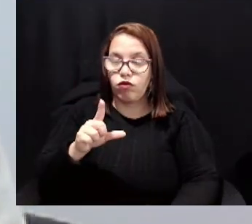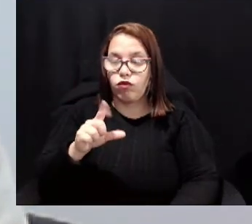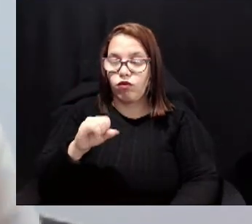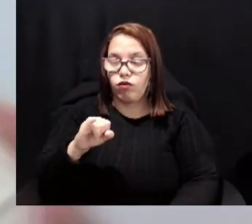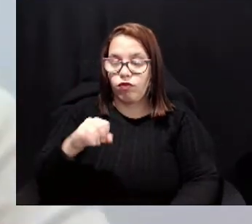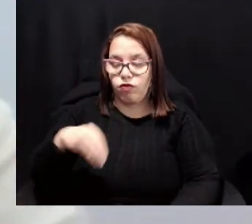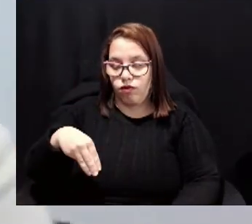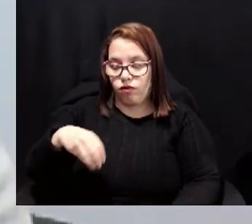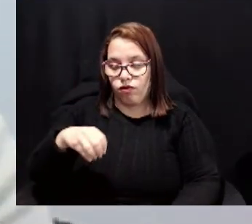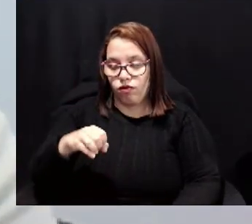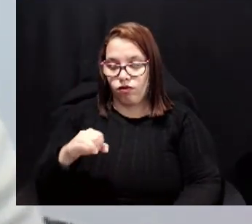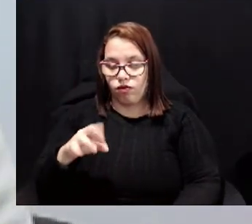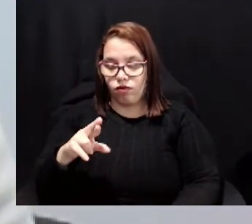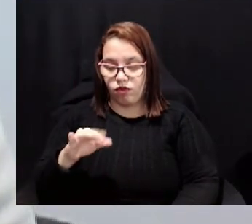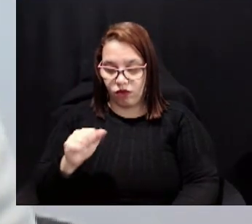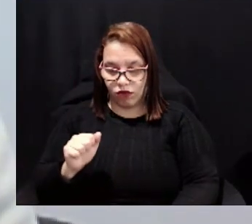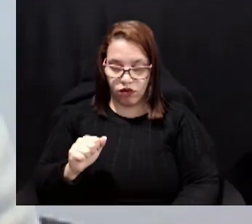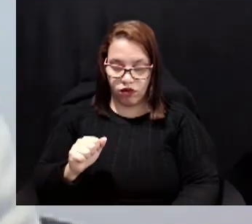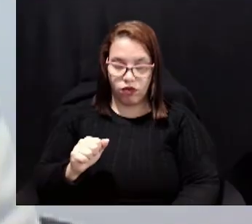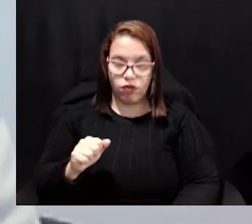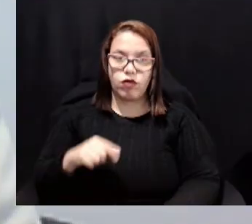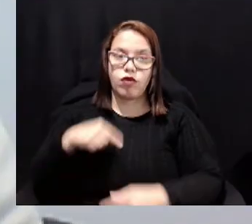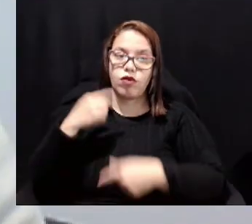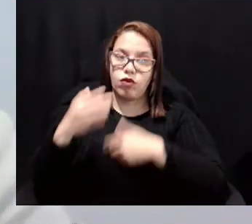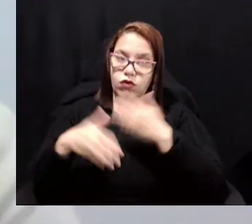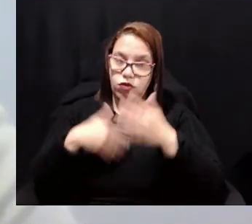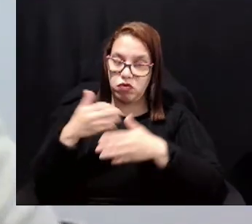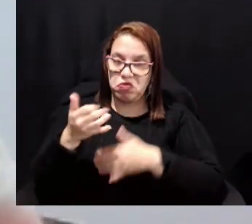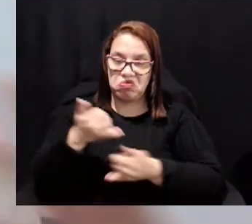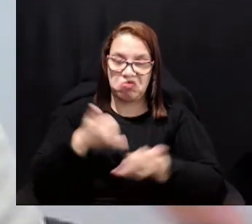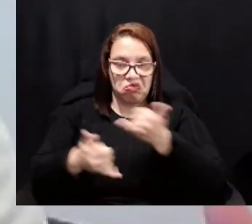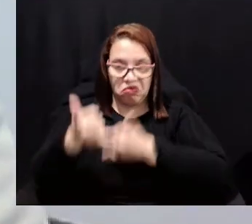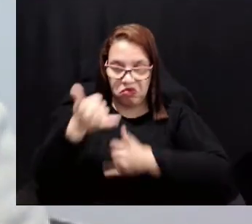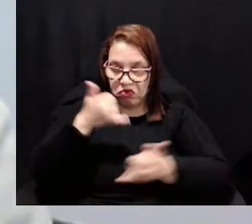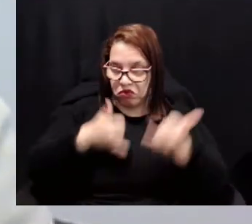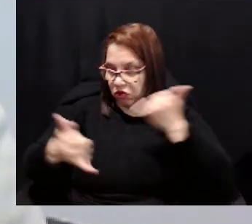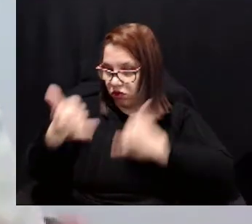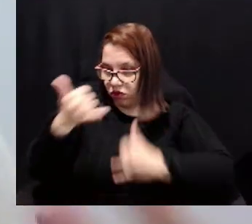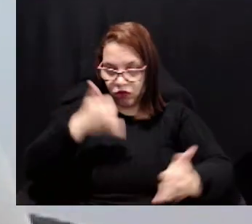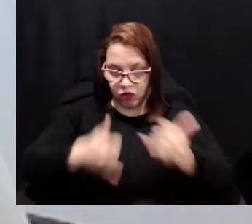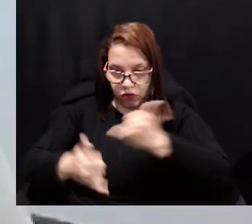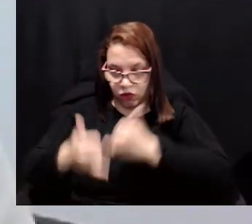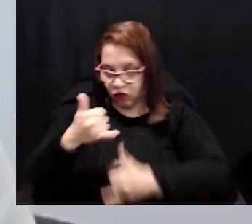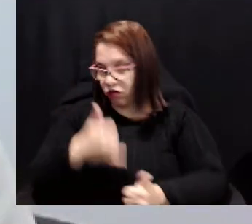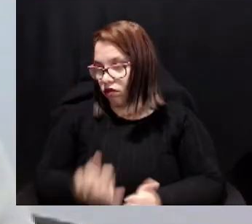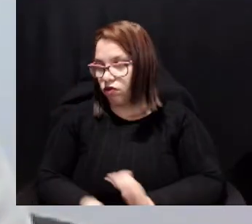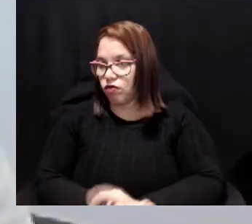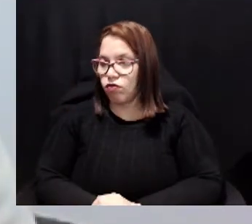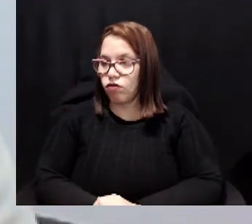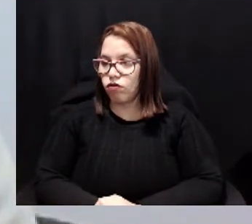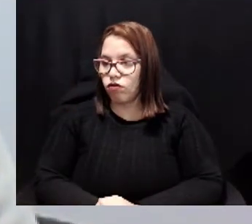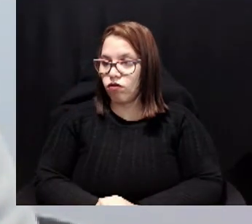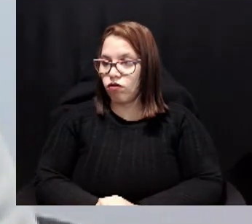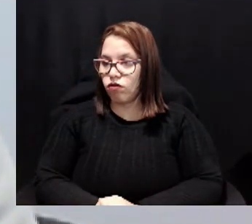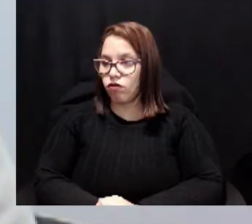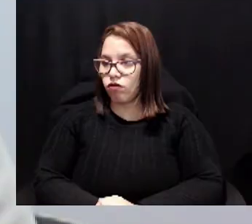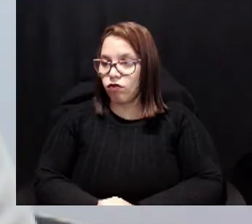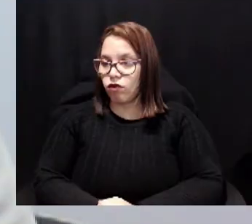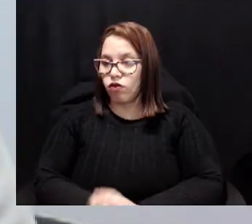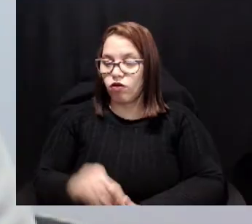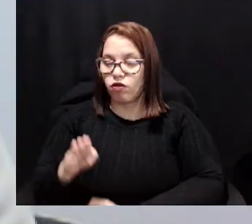de Limeira, formar esse blend, né? Eles misturam com outros produtos também recebidos de outras indústrias e